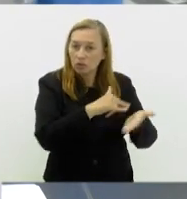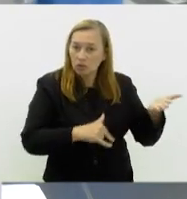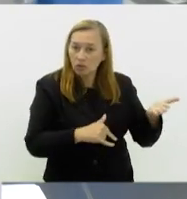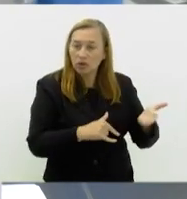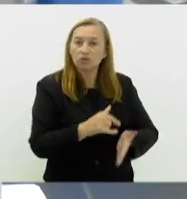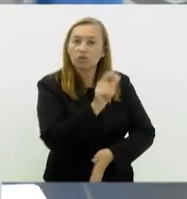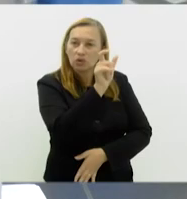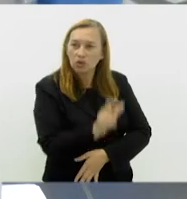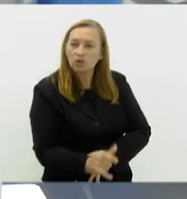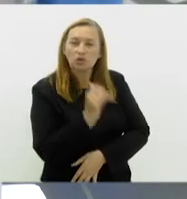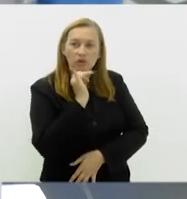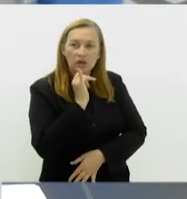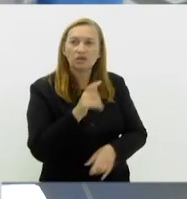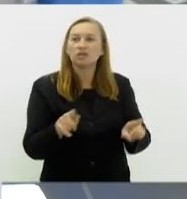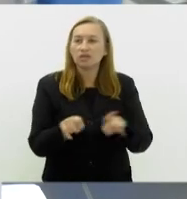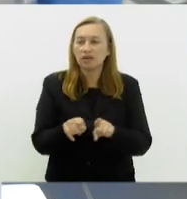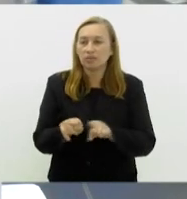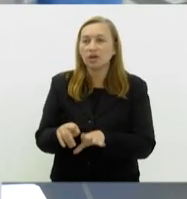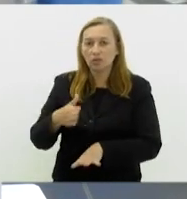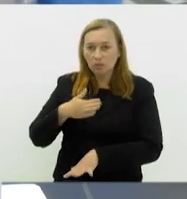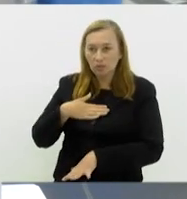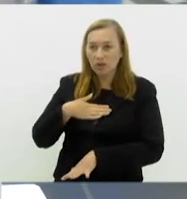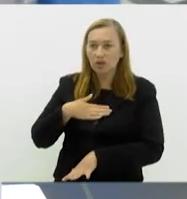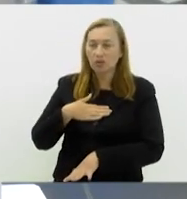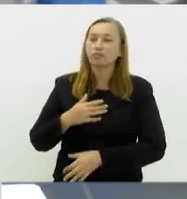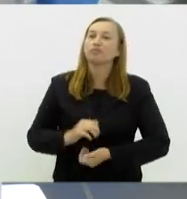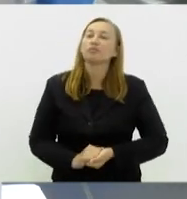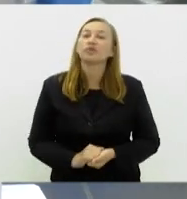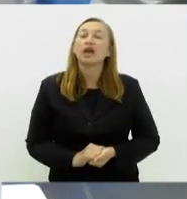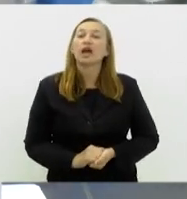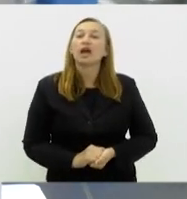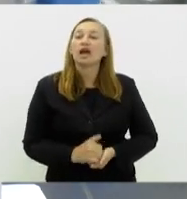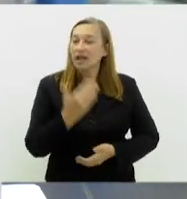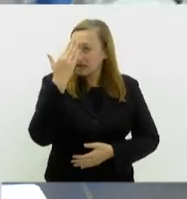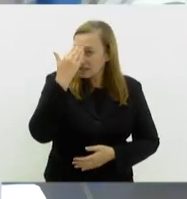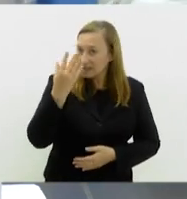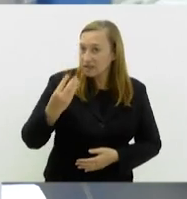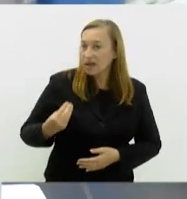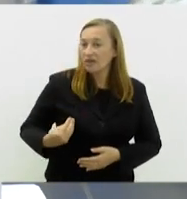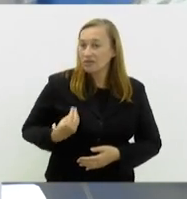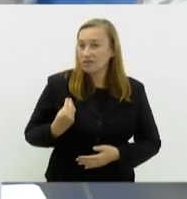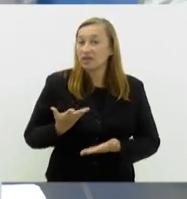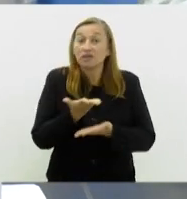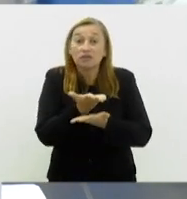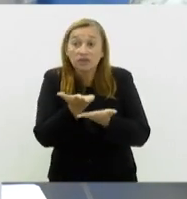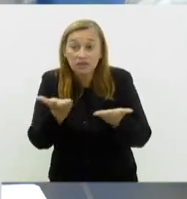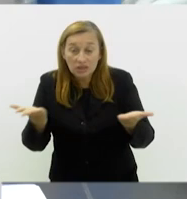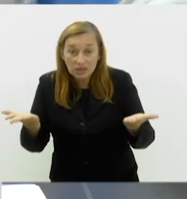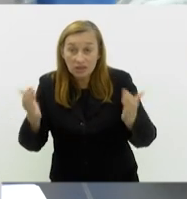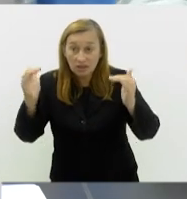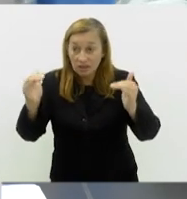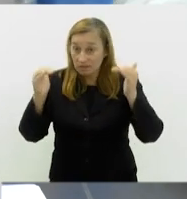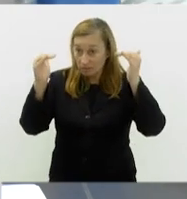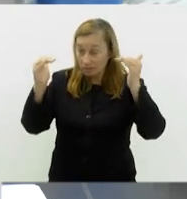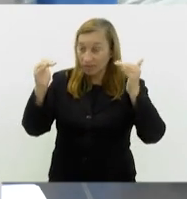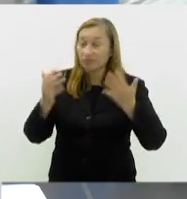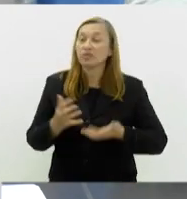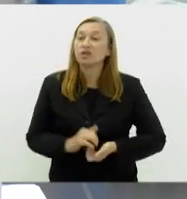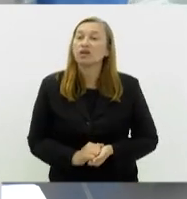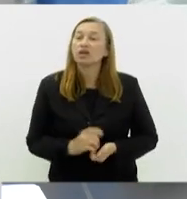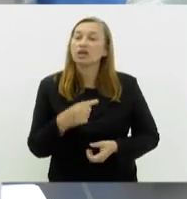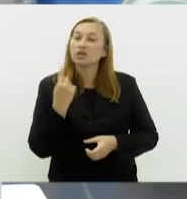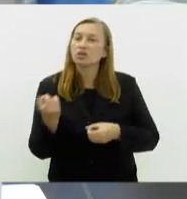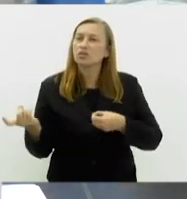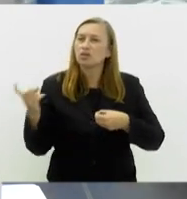divergente desta presidenta quero agradecer a presença de Voss vossas excelências e que a gente